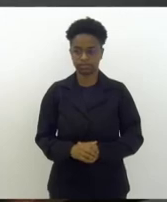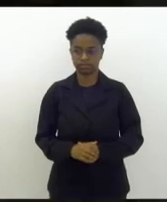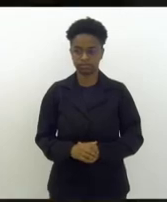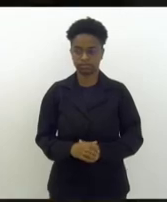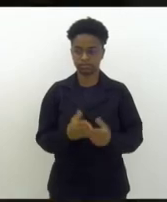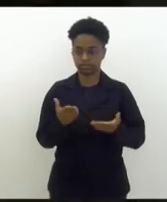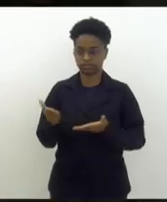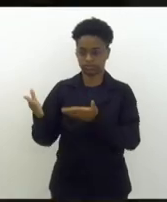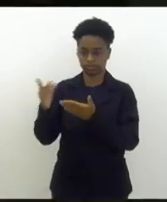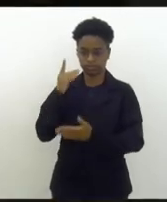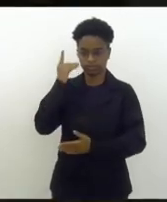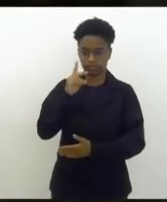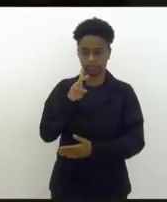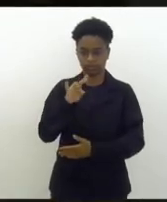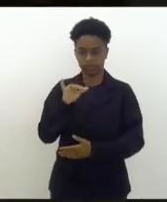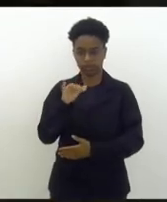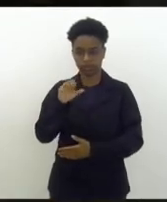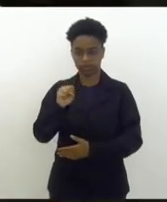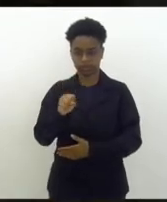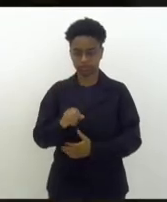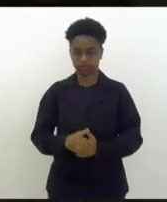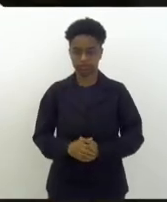nome Deputado Vinícius